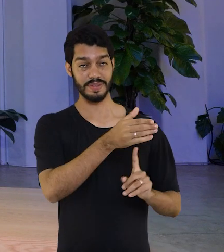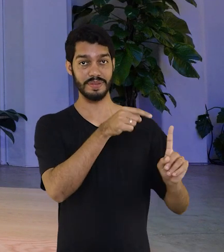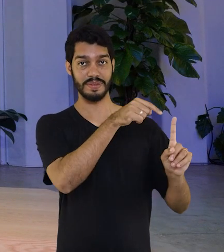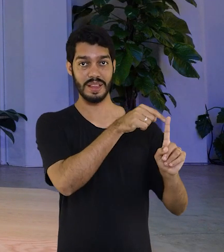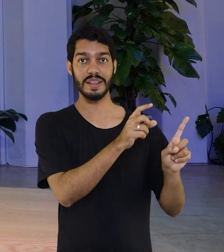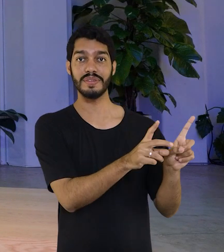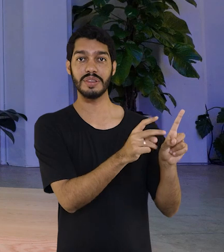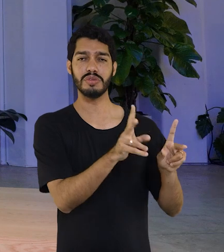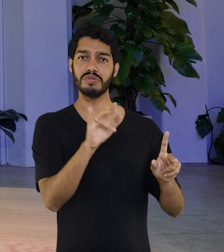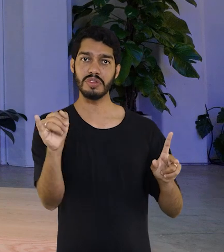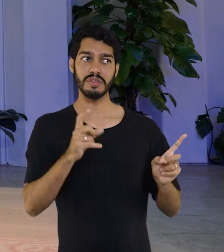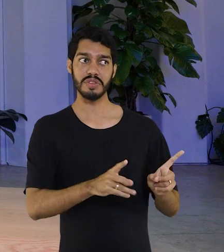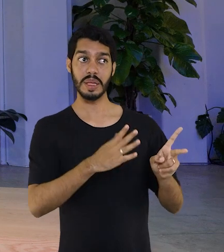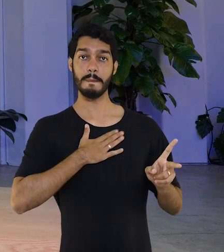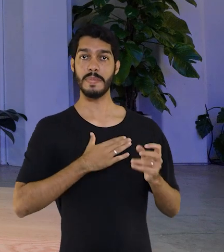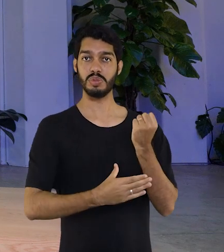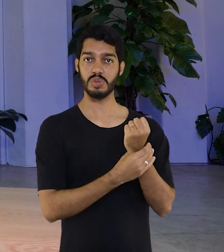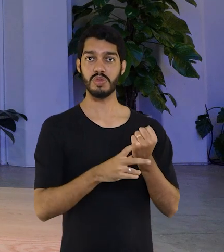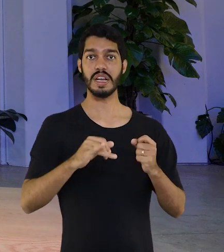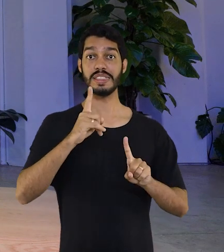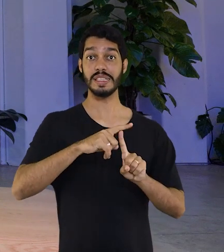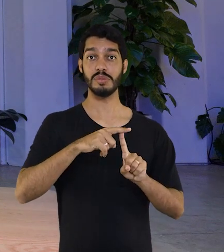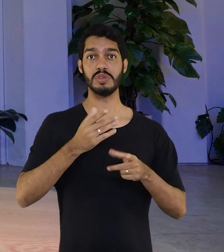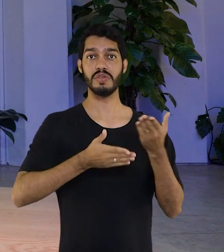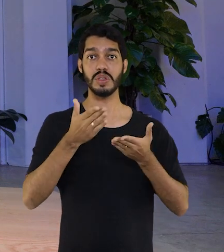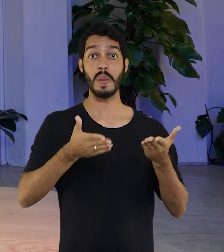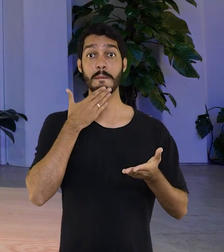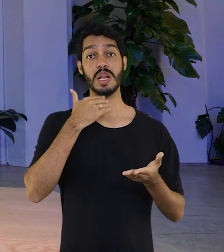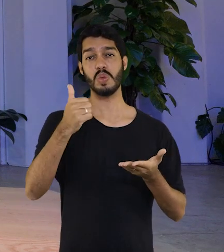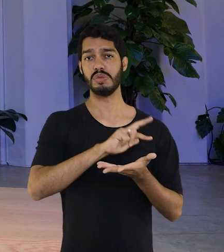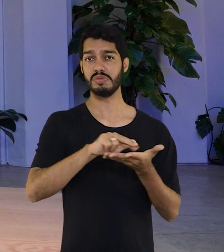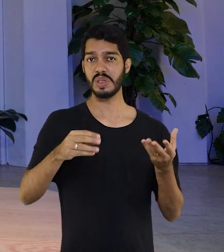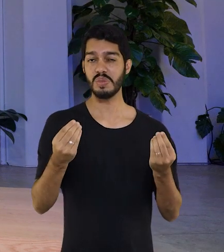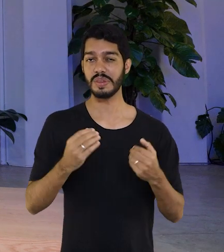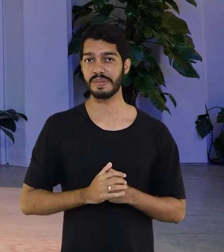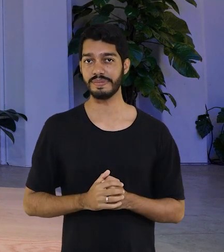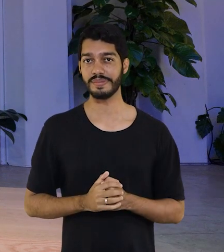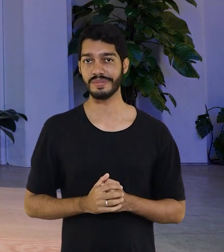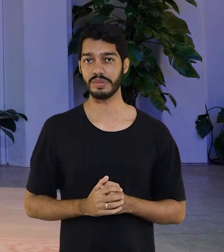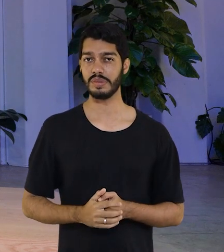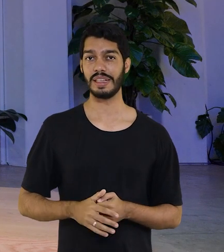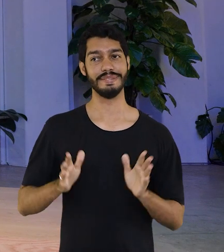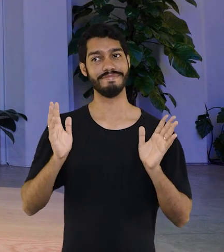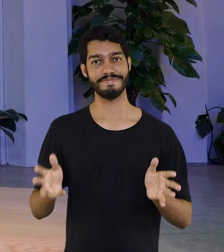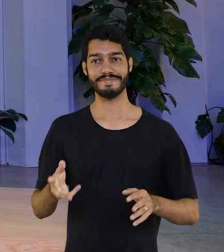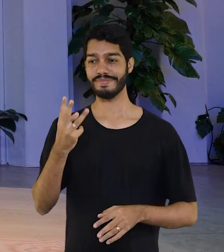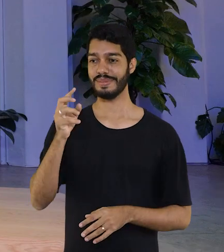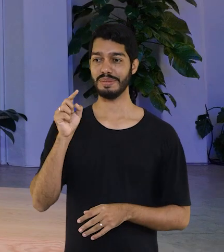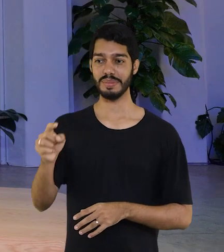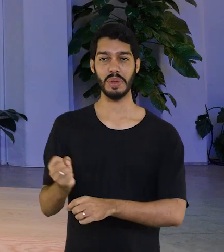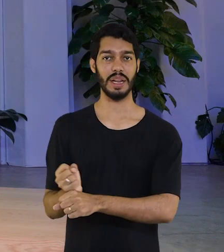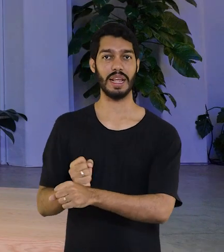ponto de venda, que é uma pessoa, é um empreendedor, vai vender o meu seguro e vai ter o melhor tipo de serviço, etc. Há 3.000